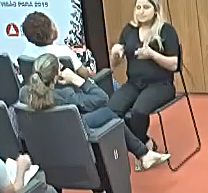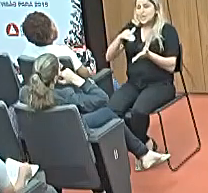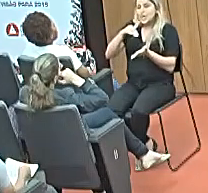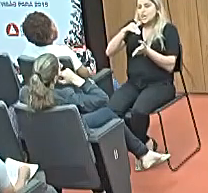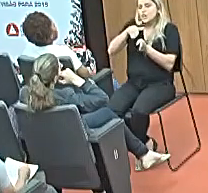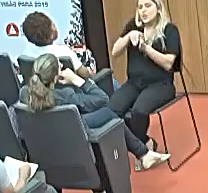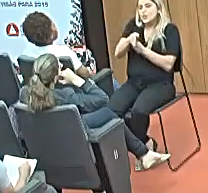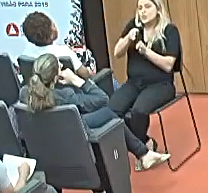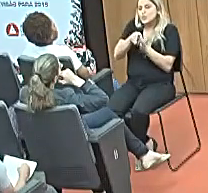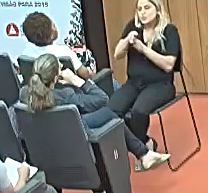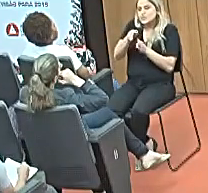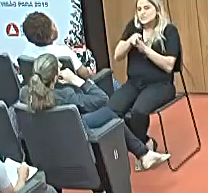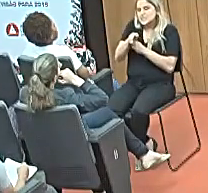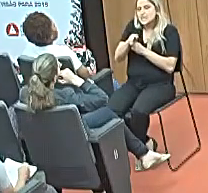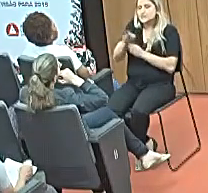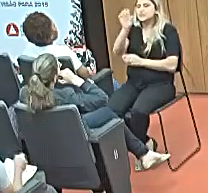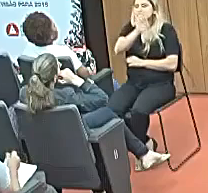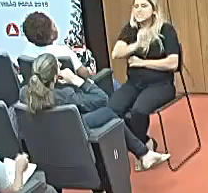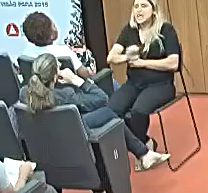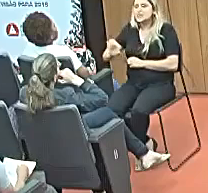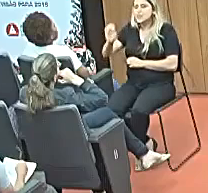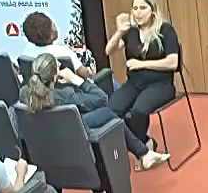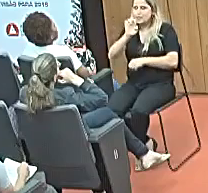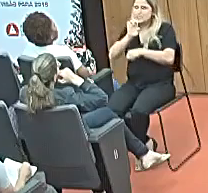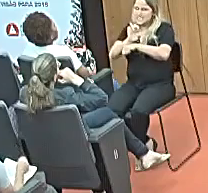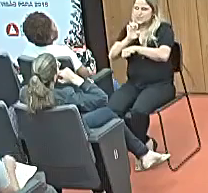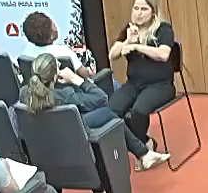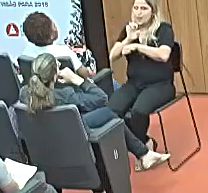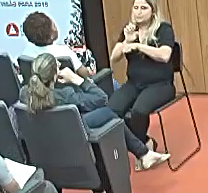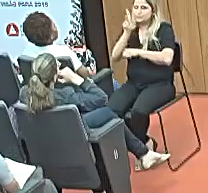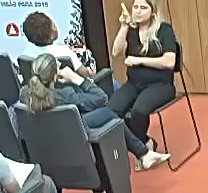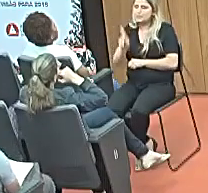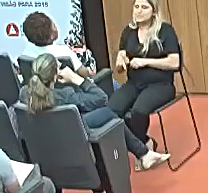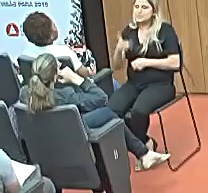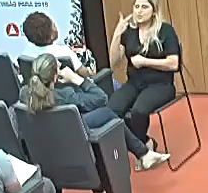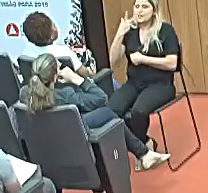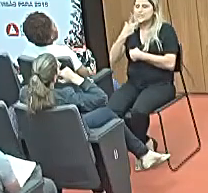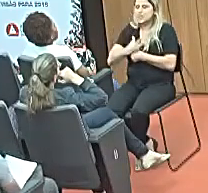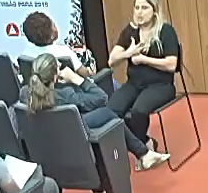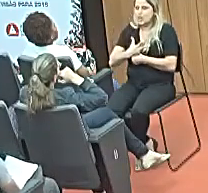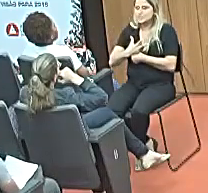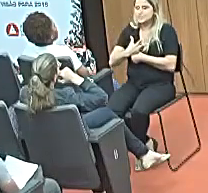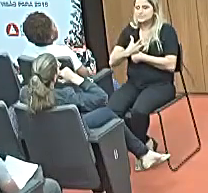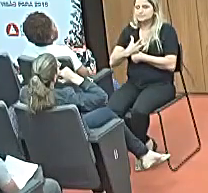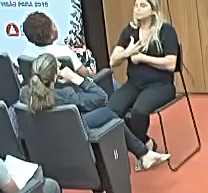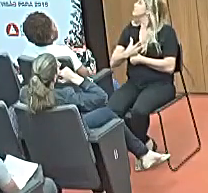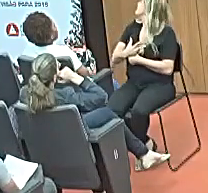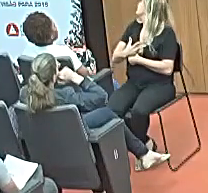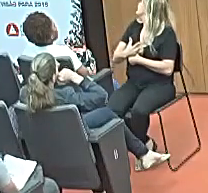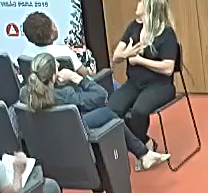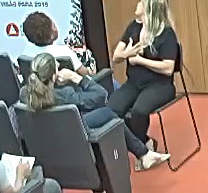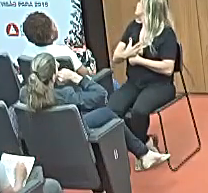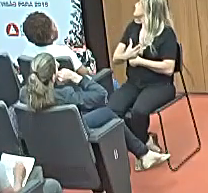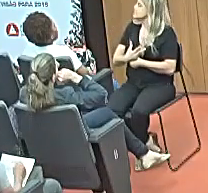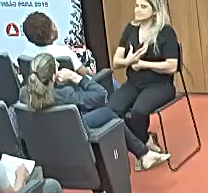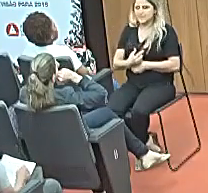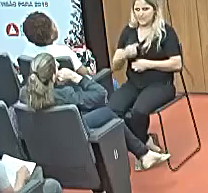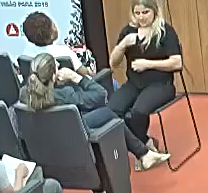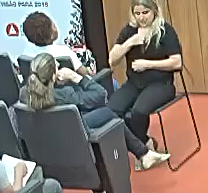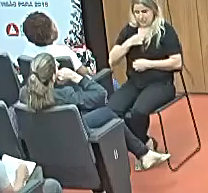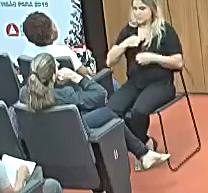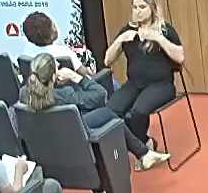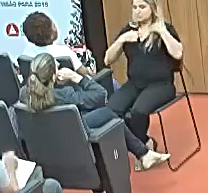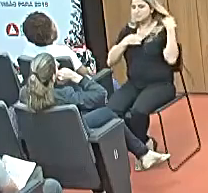estadual da pessoa idosa se fez perder presente tac a nossa marca que cada bolinha dessa